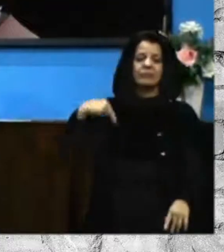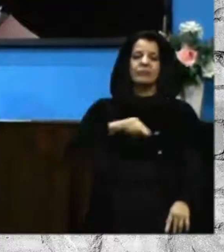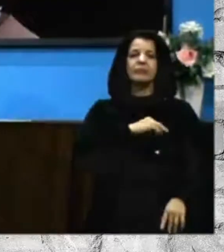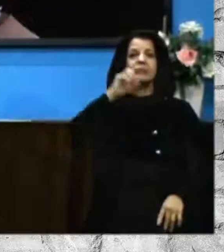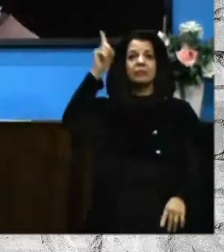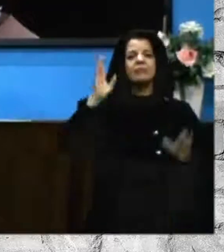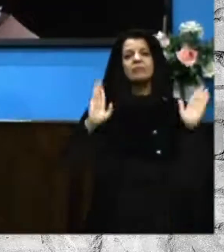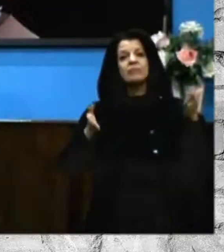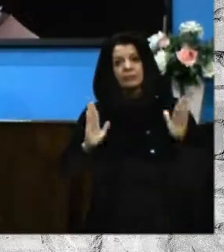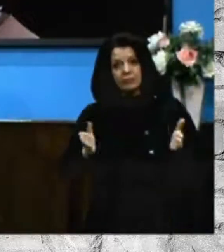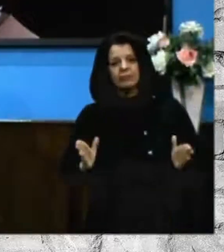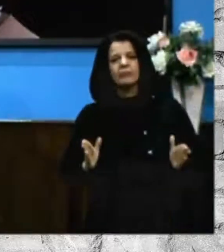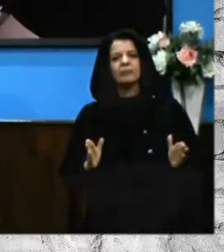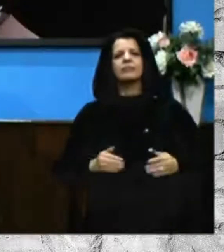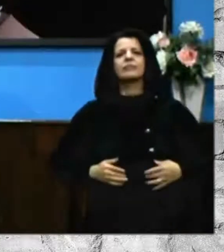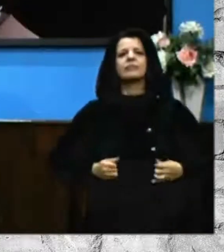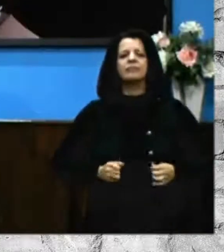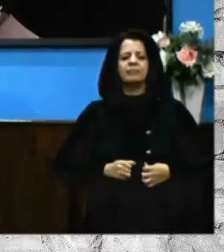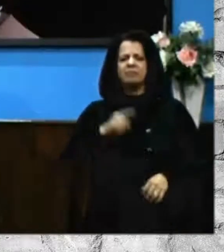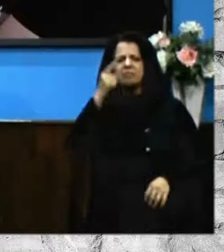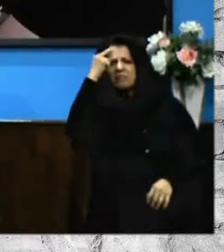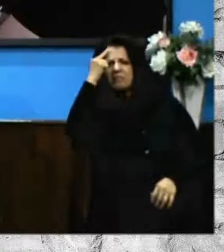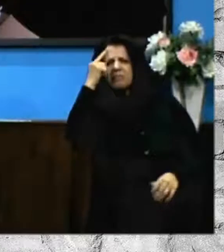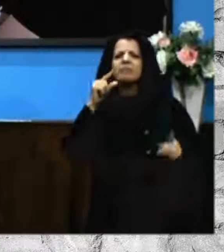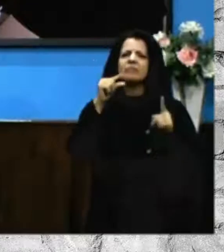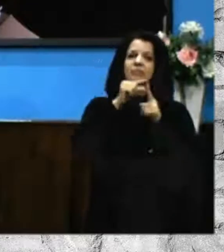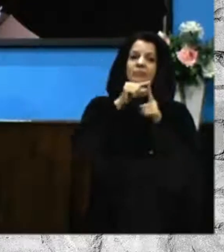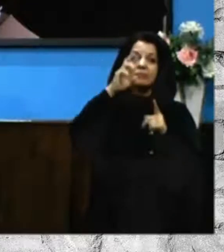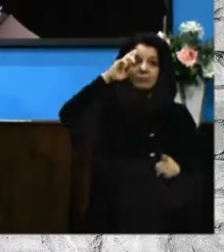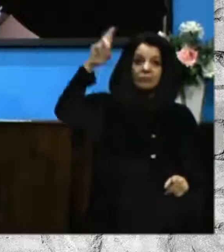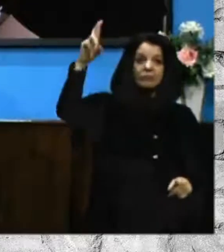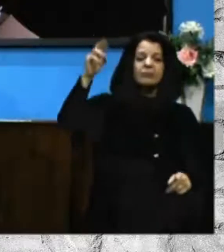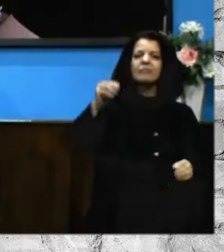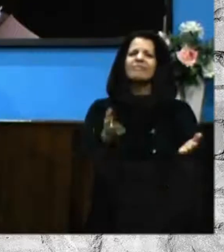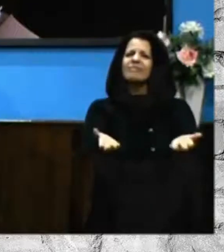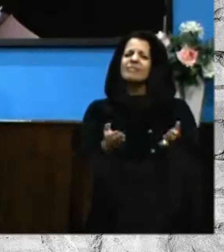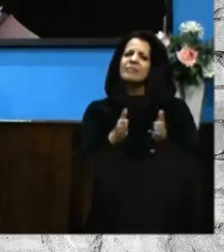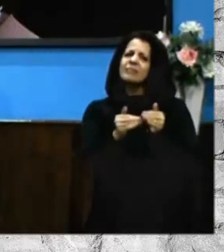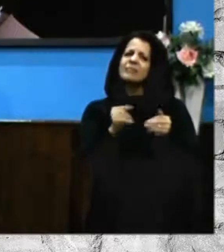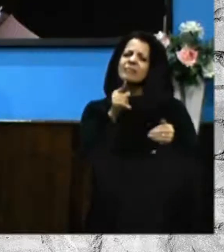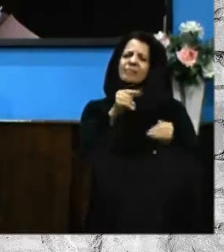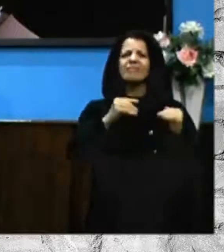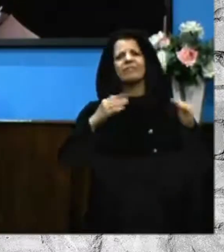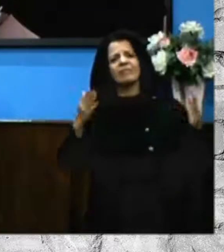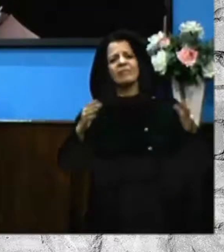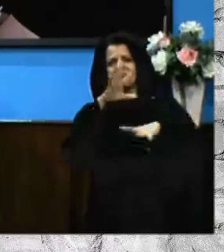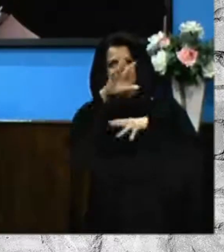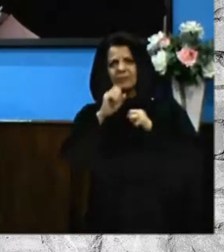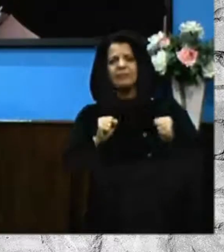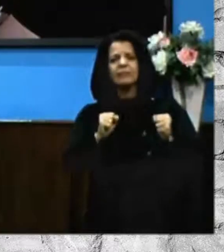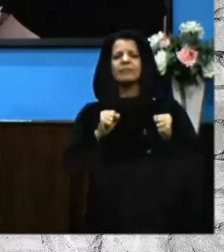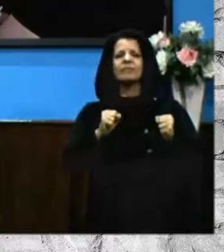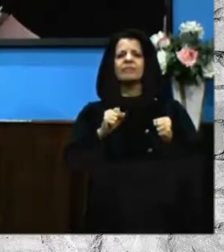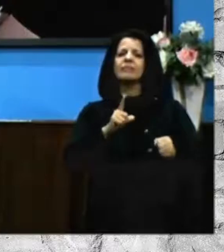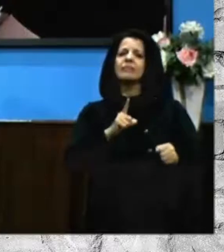Deus. Então agora, não é? Nós vamos meditar na palavra do Senhor. E eu queria convidar você que pode e